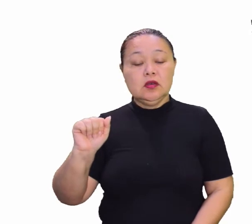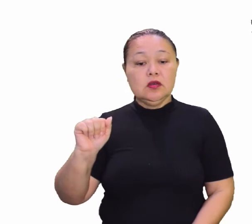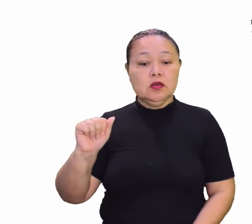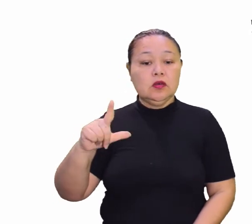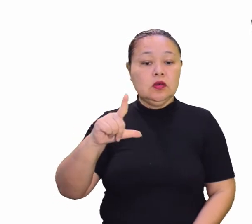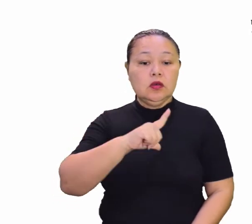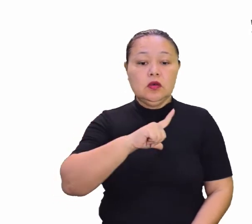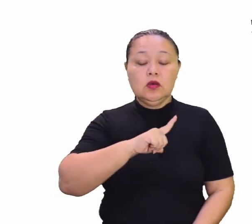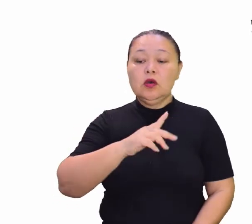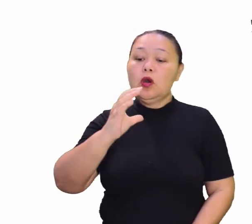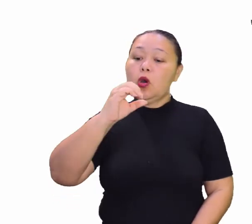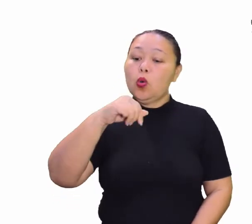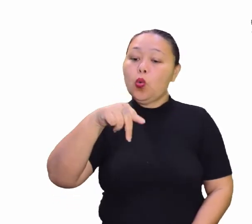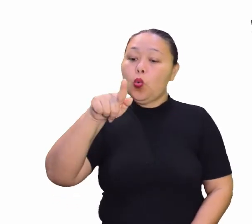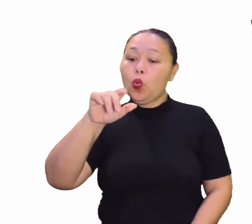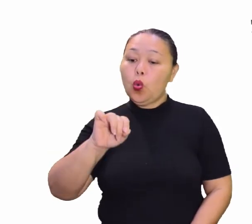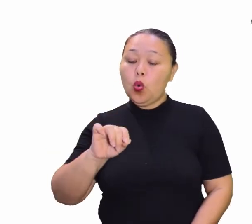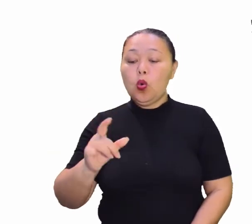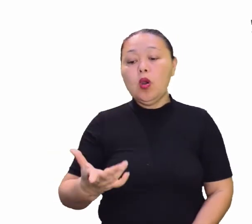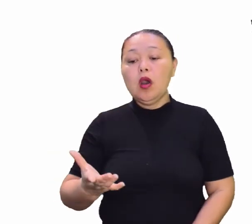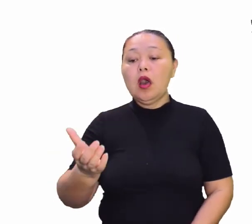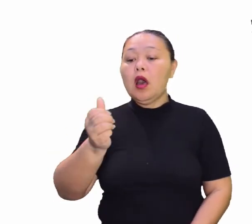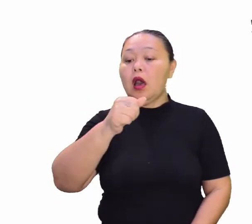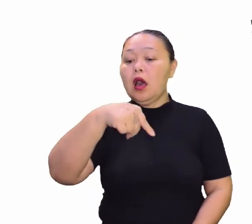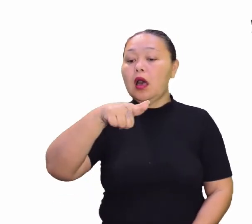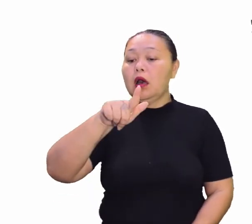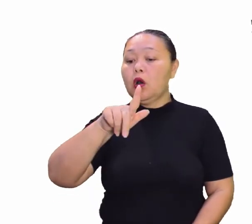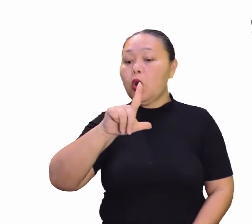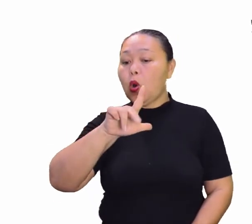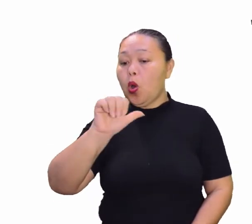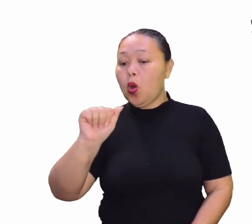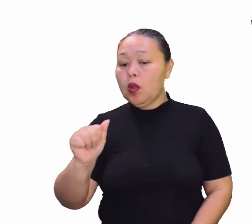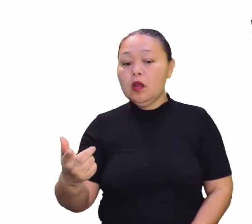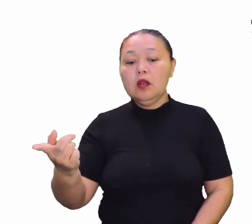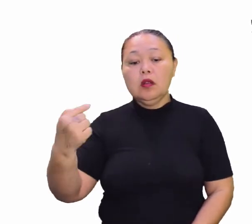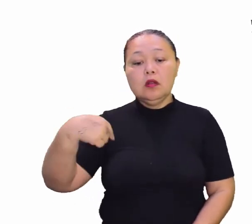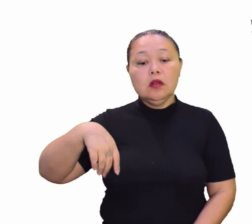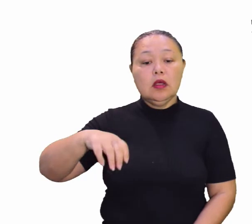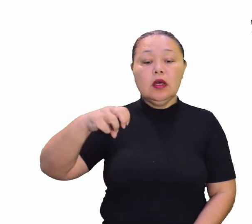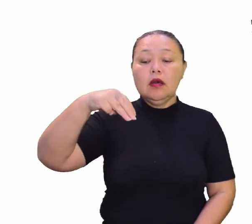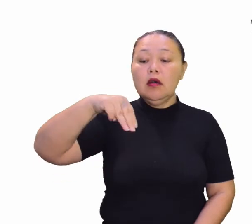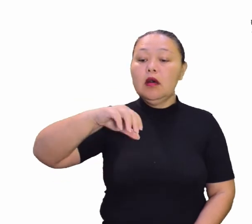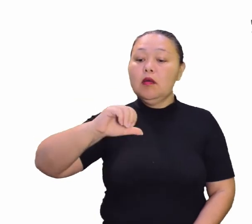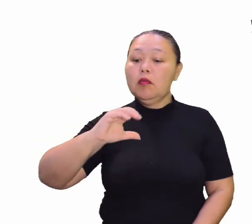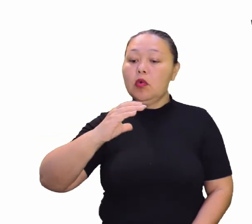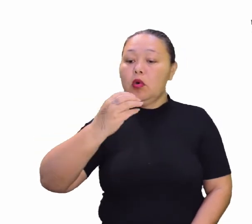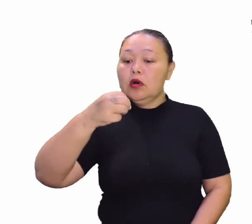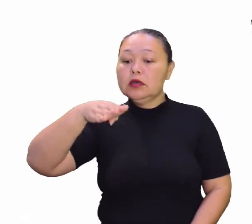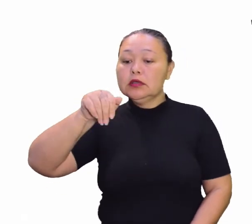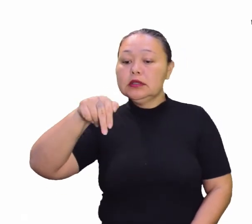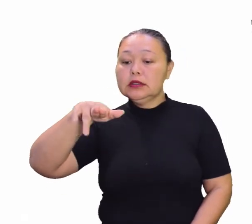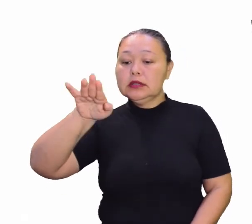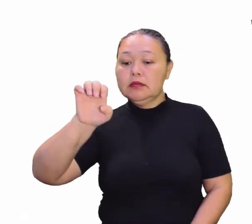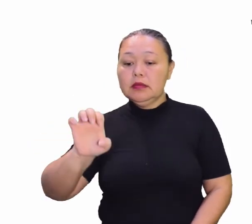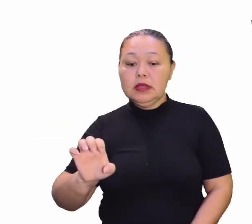no Congo, Angola, Moçambique, então